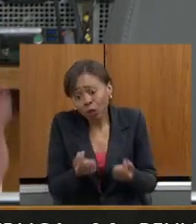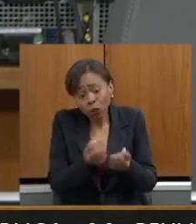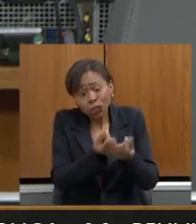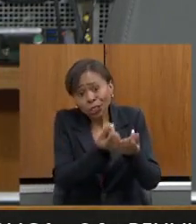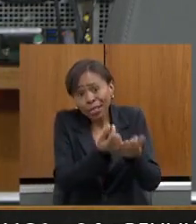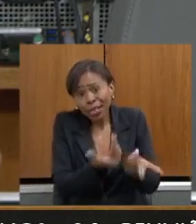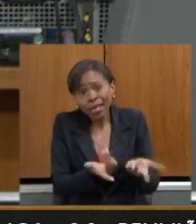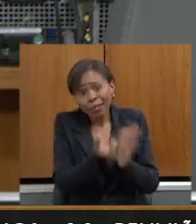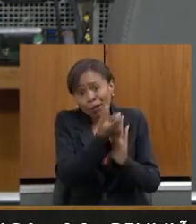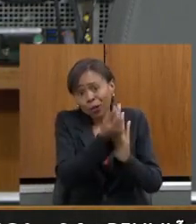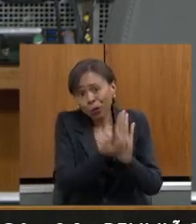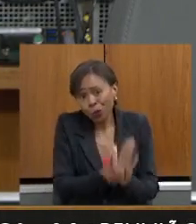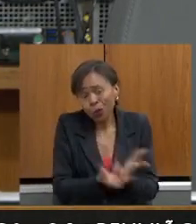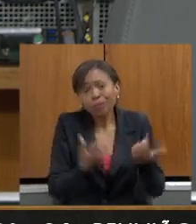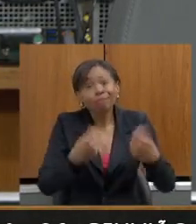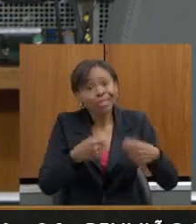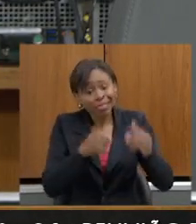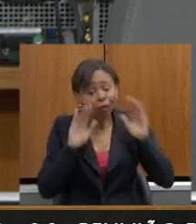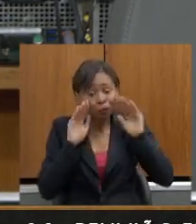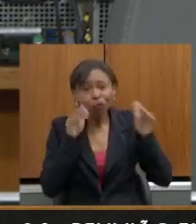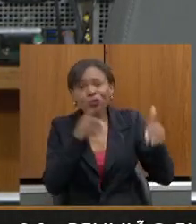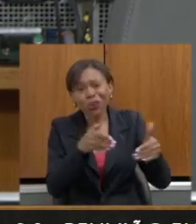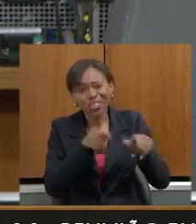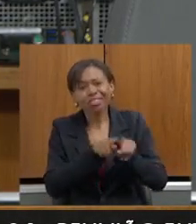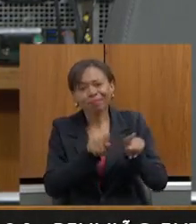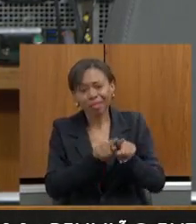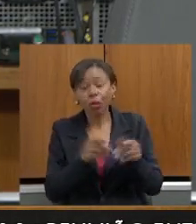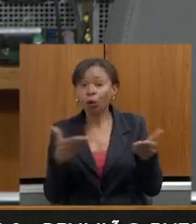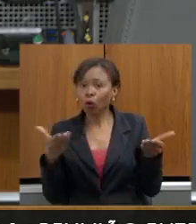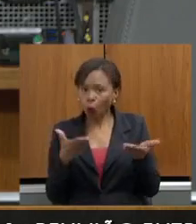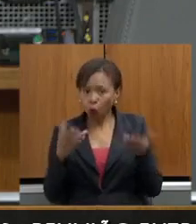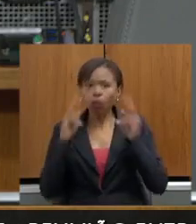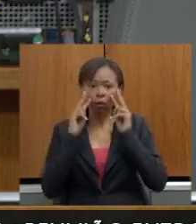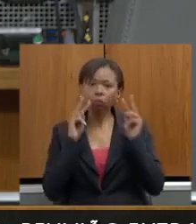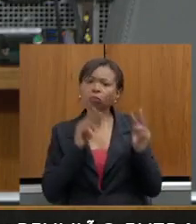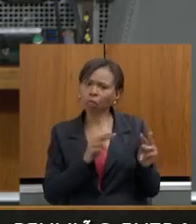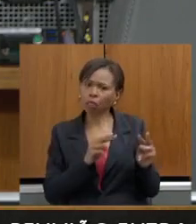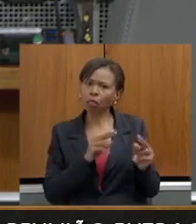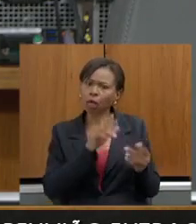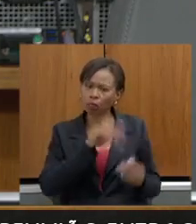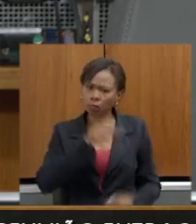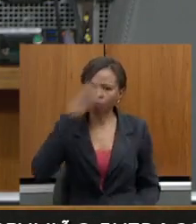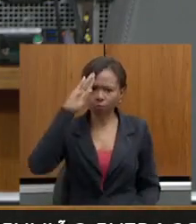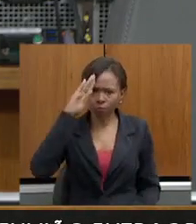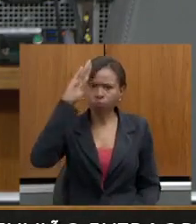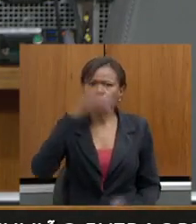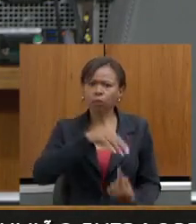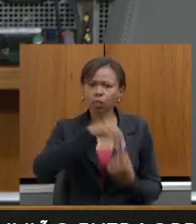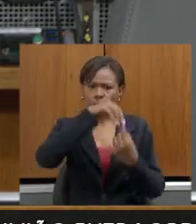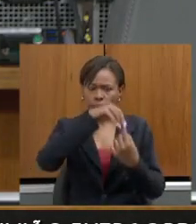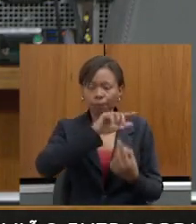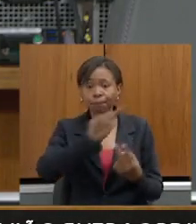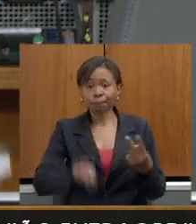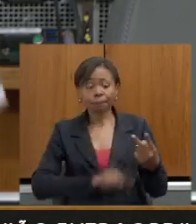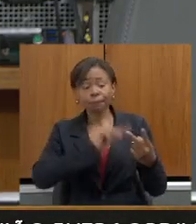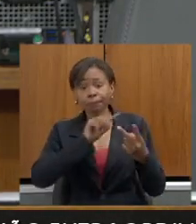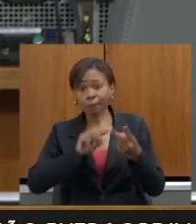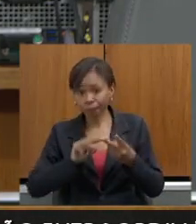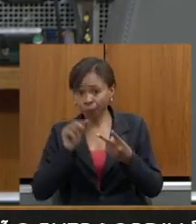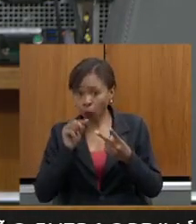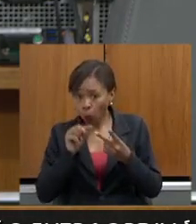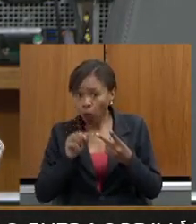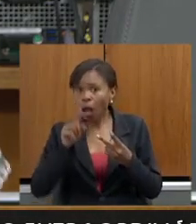o recurso precisa disso e hoje eu tô vendo essa prioridade é o segundo.